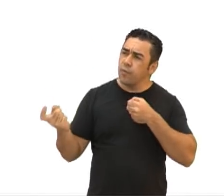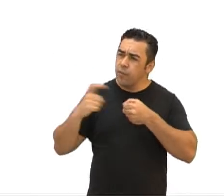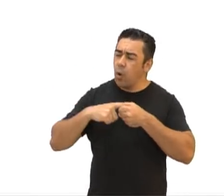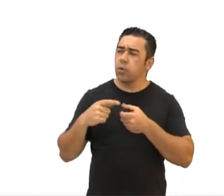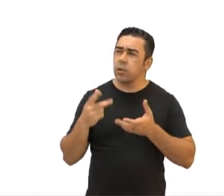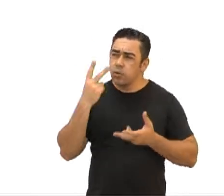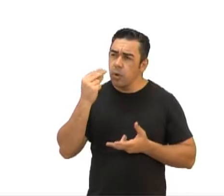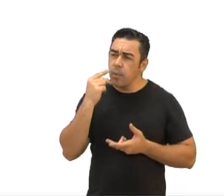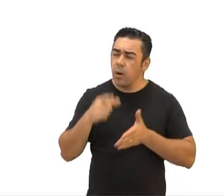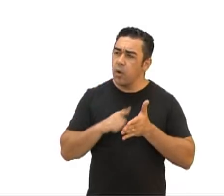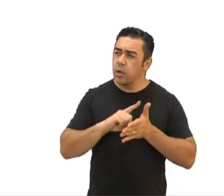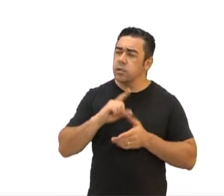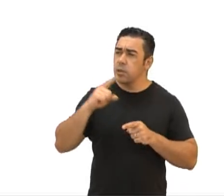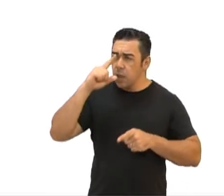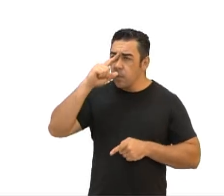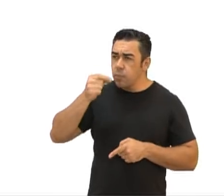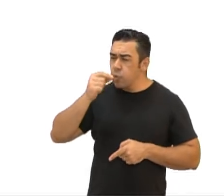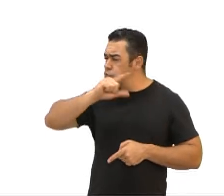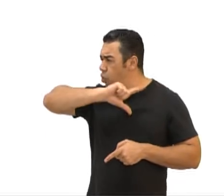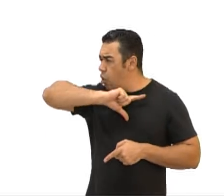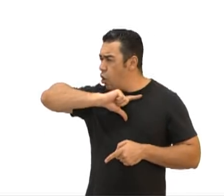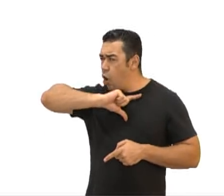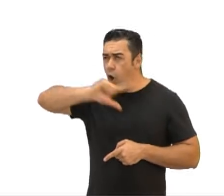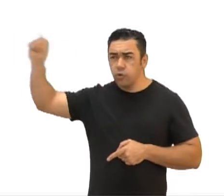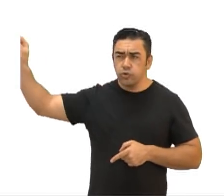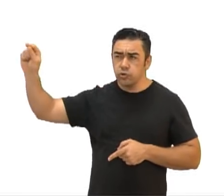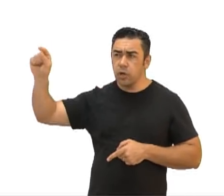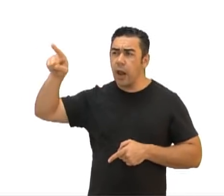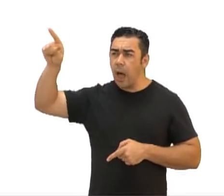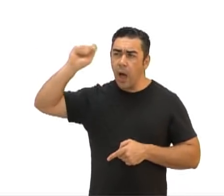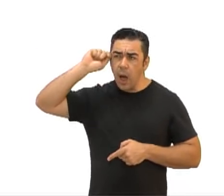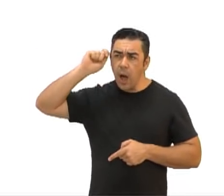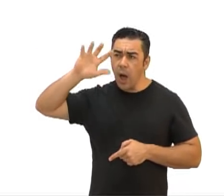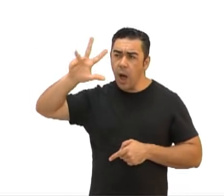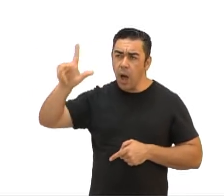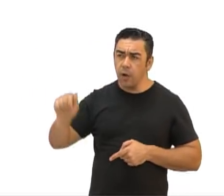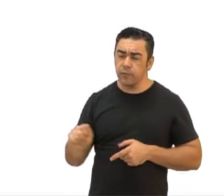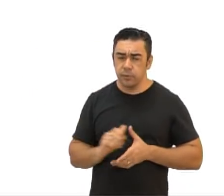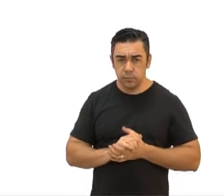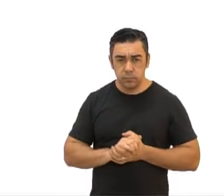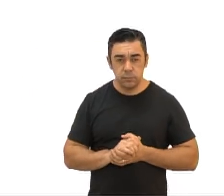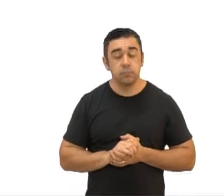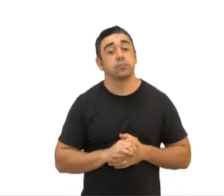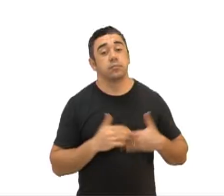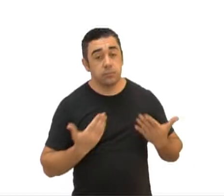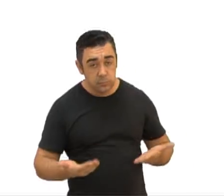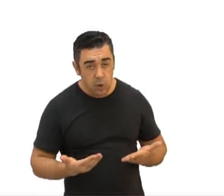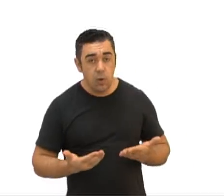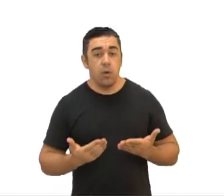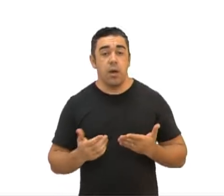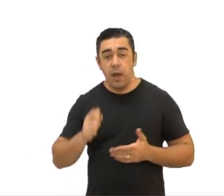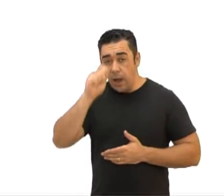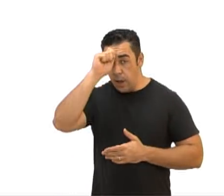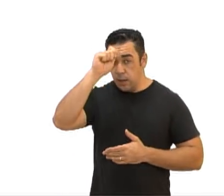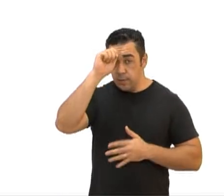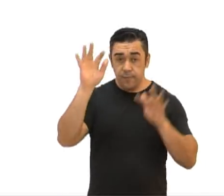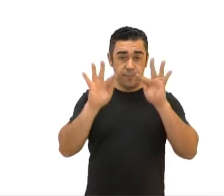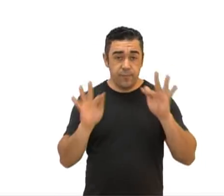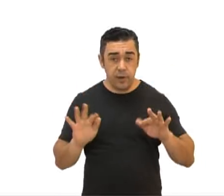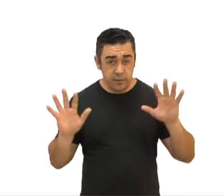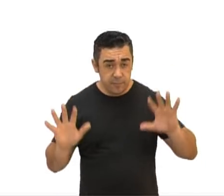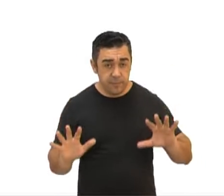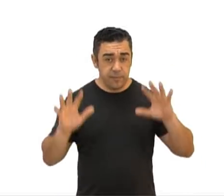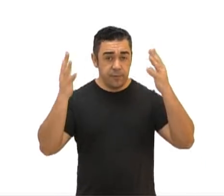como antes e mande o bruxo para bem longe, na África." Muito feliz, Aladim deu uma grande festa no